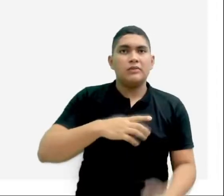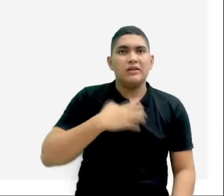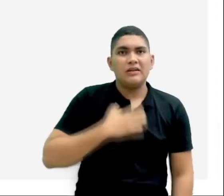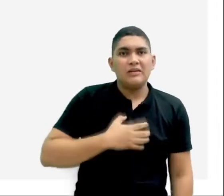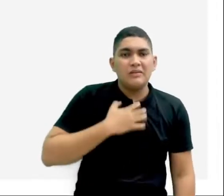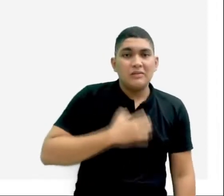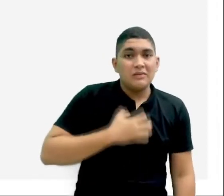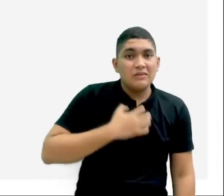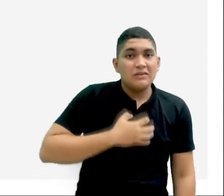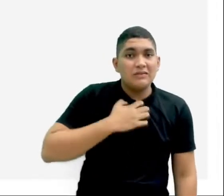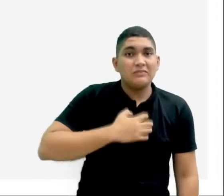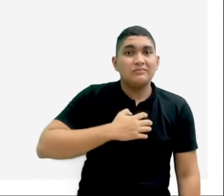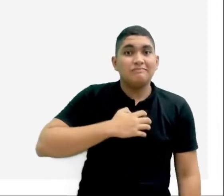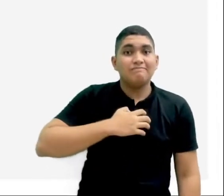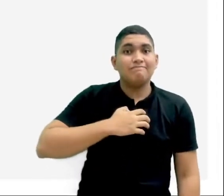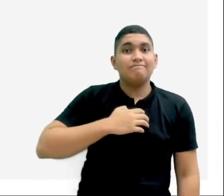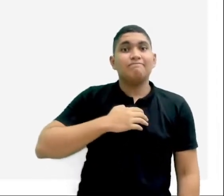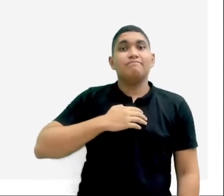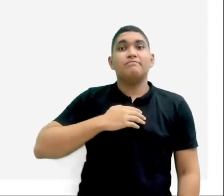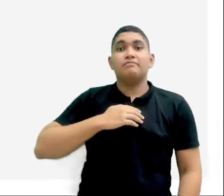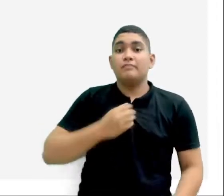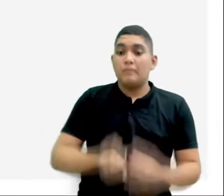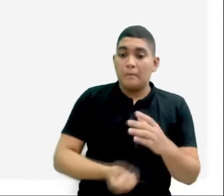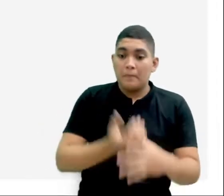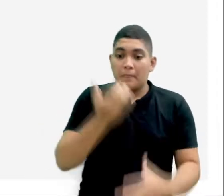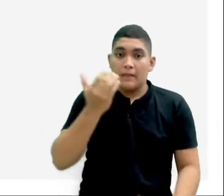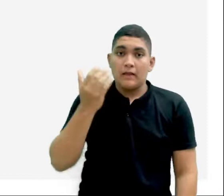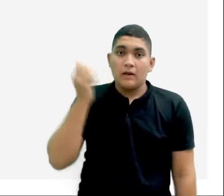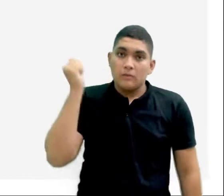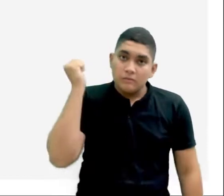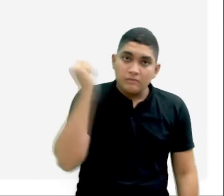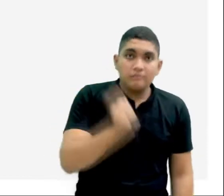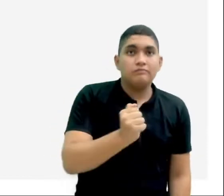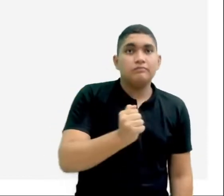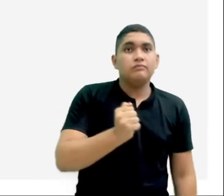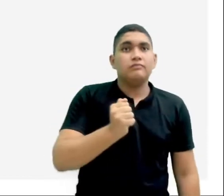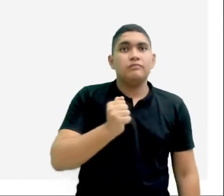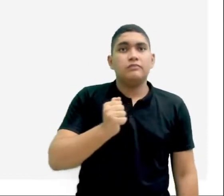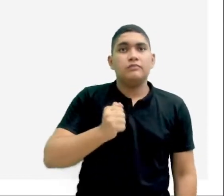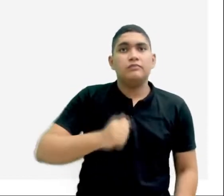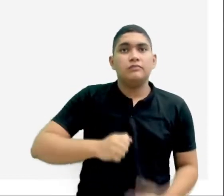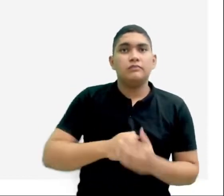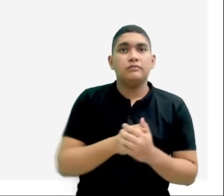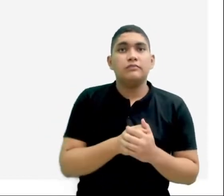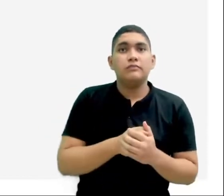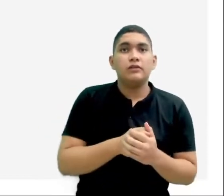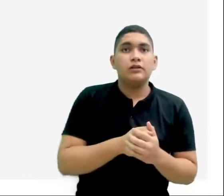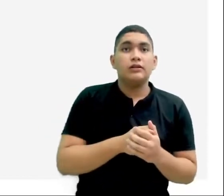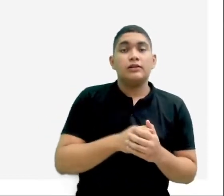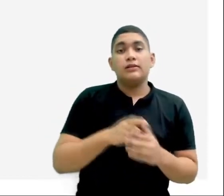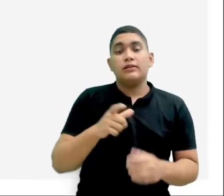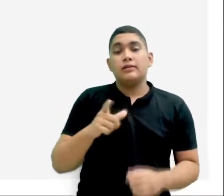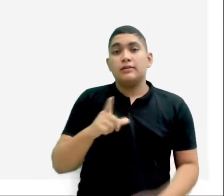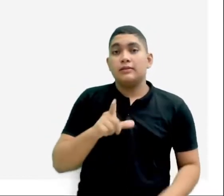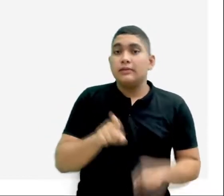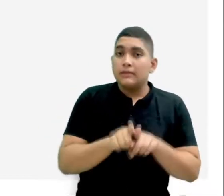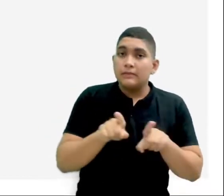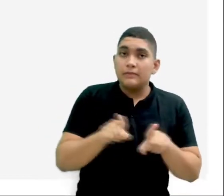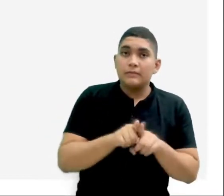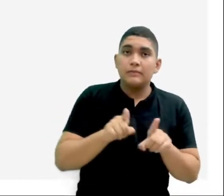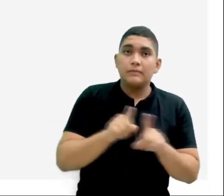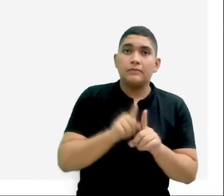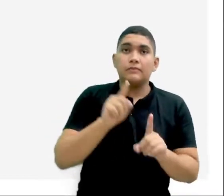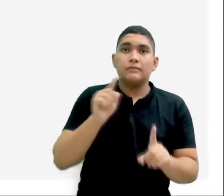o homicídio. E o terceiro objetivo é correlacionar o ato de ofertar com